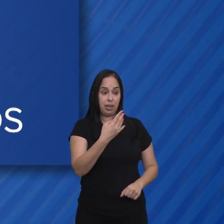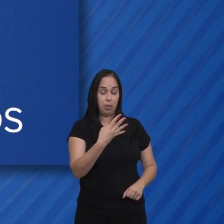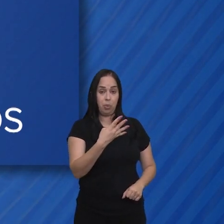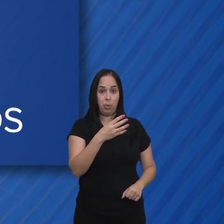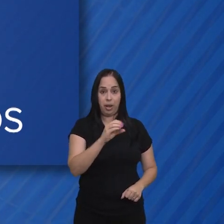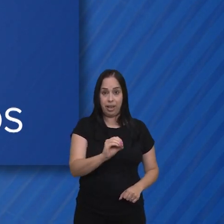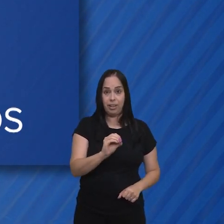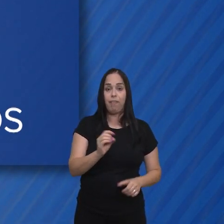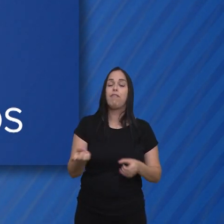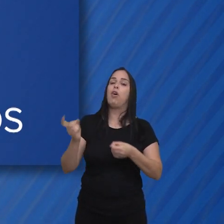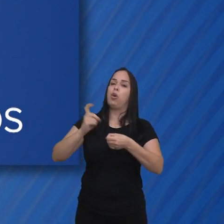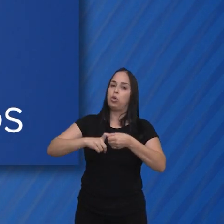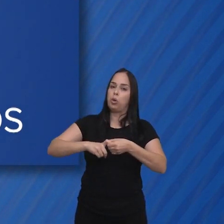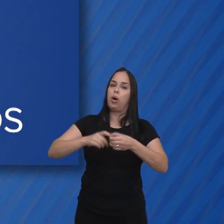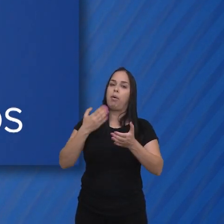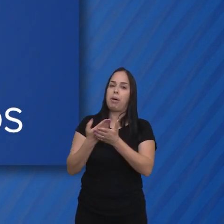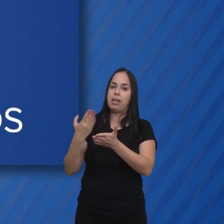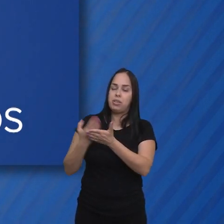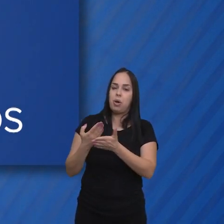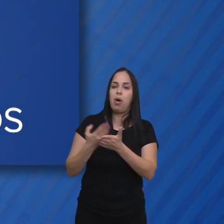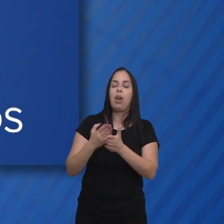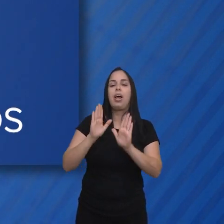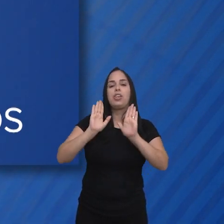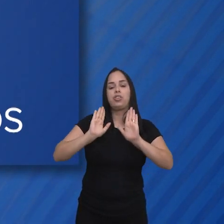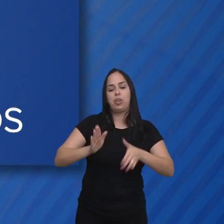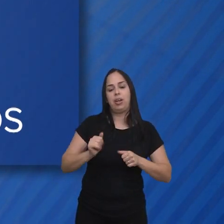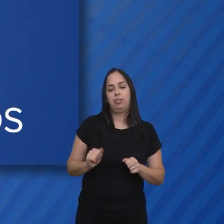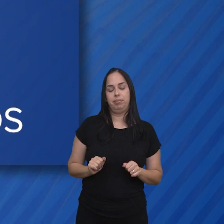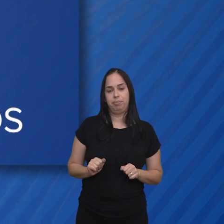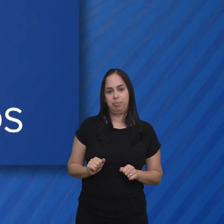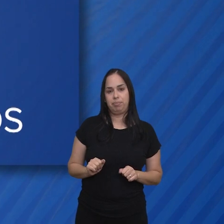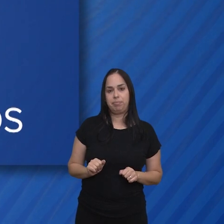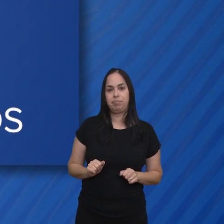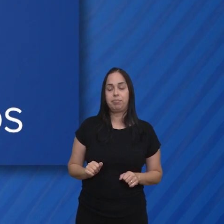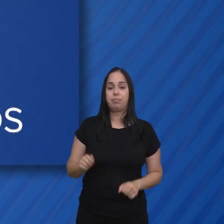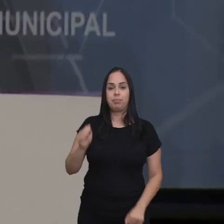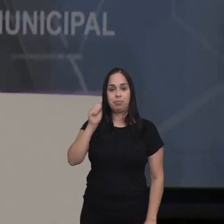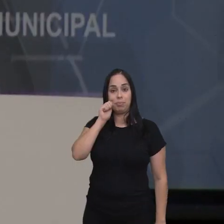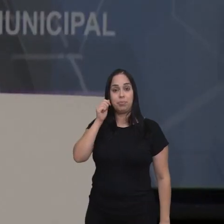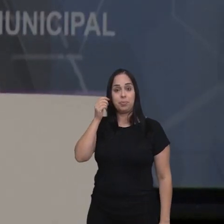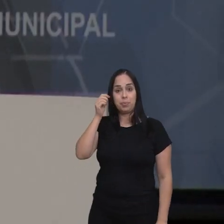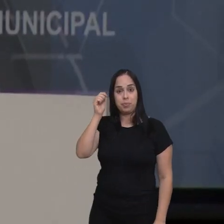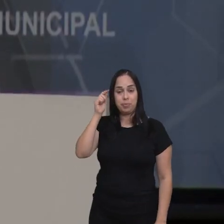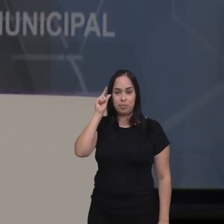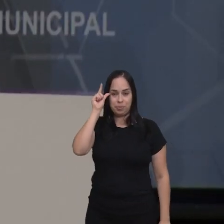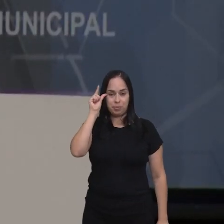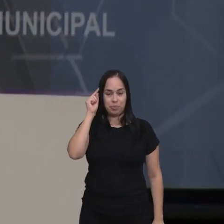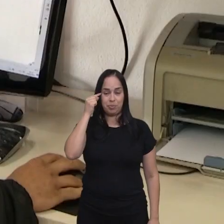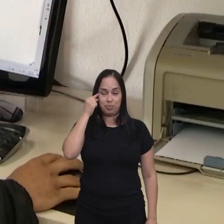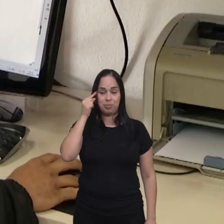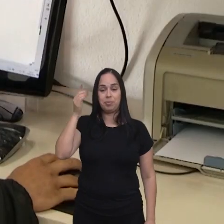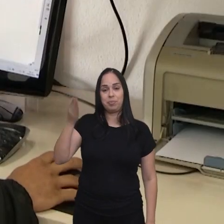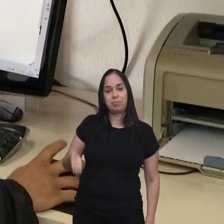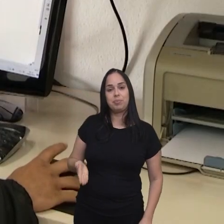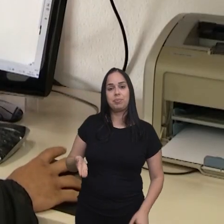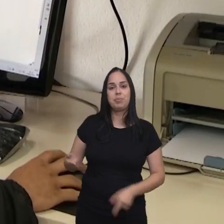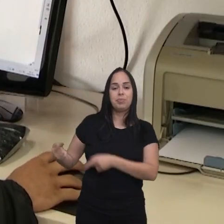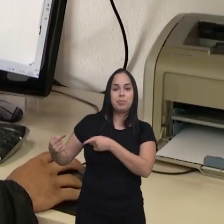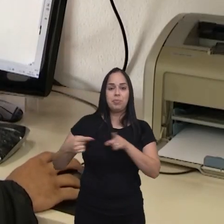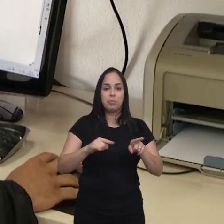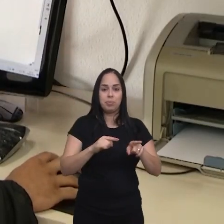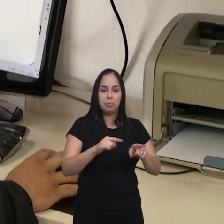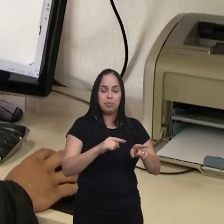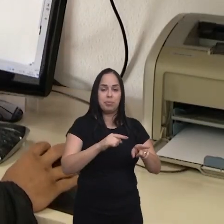140 retornaram à escola e foram inseridas em projetos socioeducativos. Para a vereadora Amélia Naomi, o combate ao